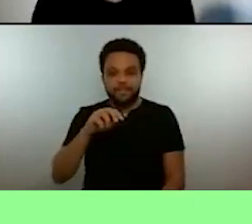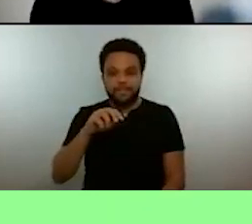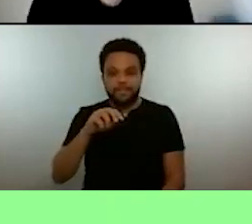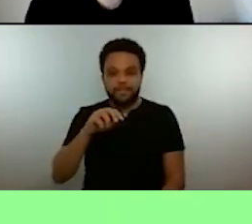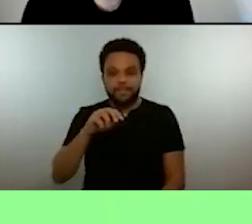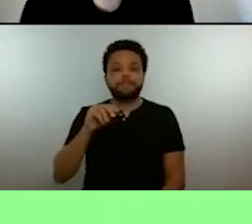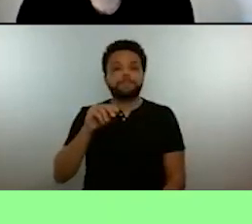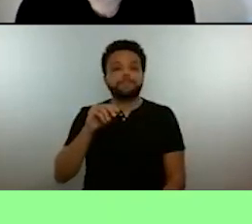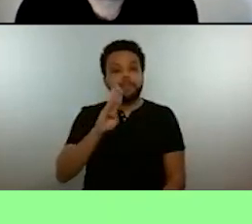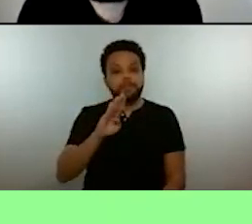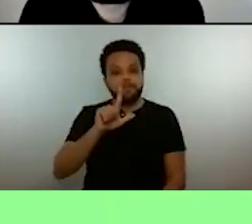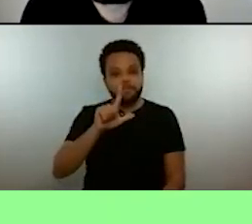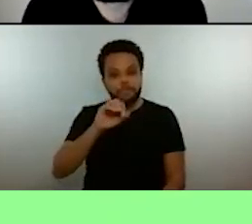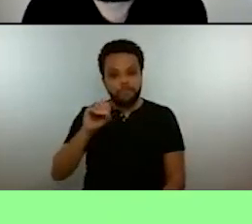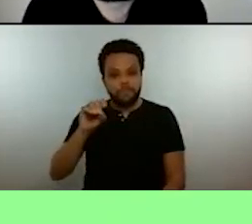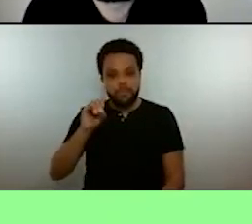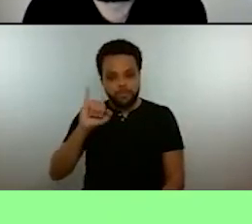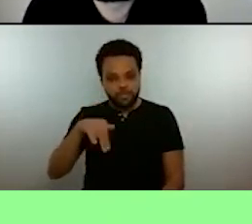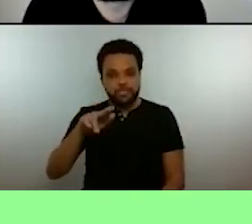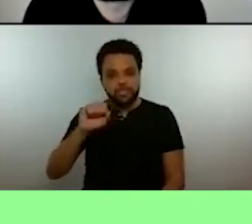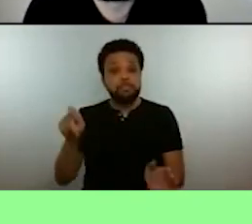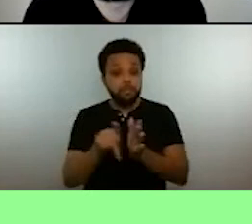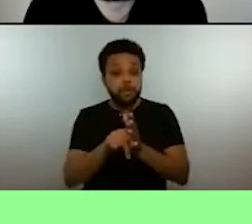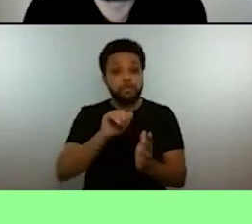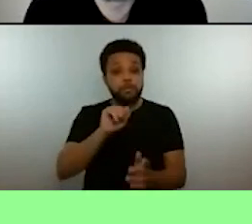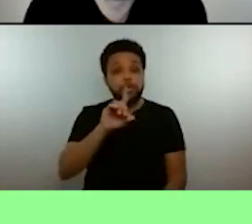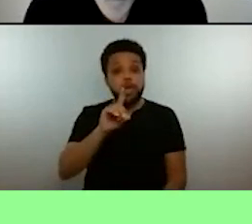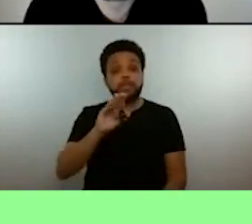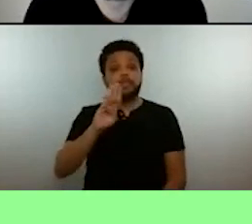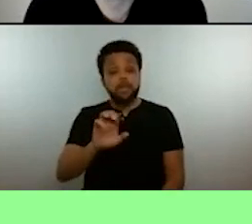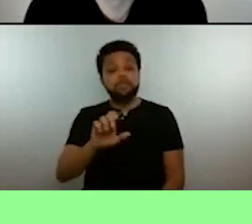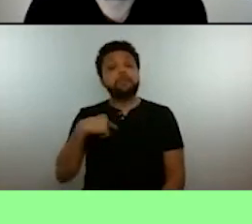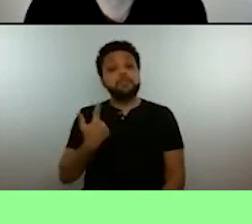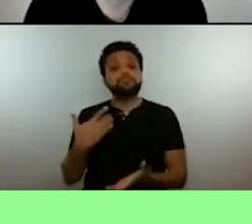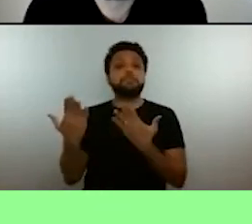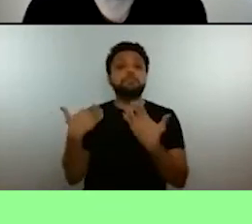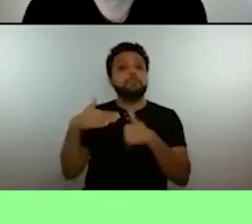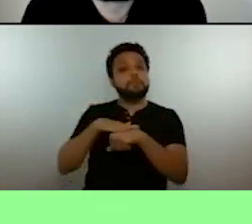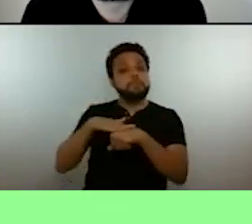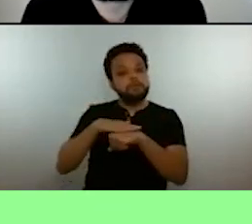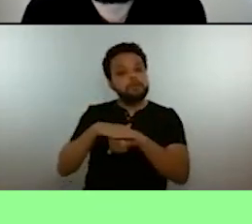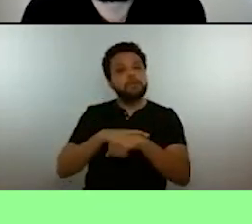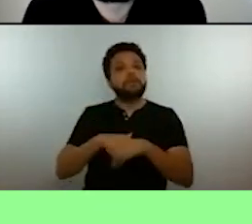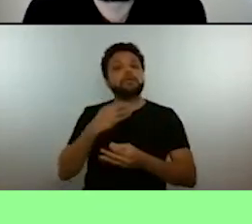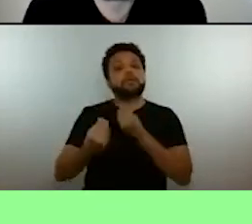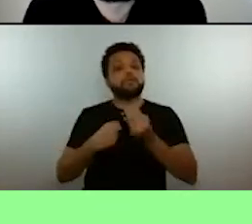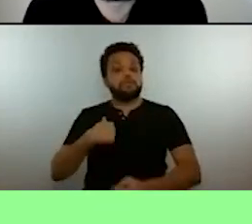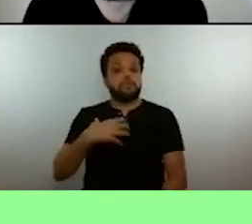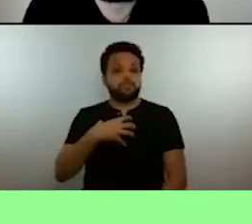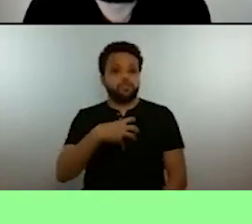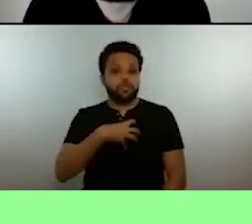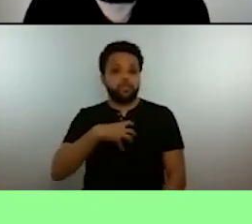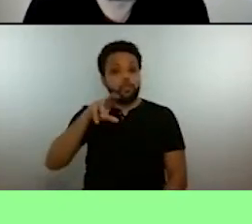Blue Jeans, que é da Adobe. E a gente ficou ali alguns minutos conversando sobre a minha forma de uso dessa